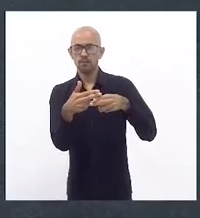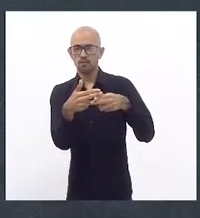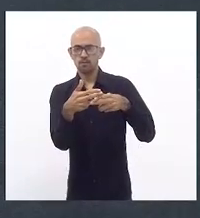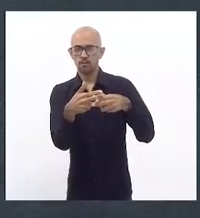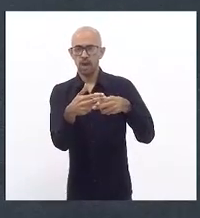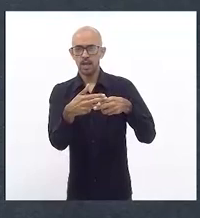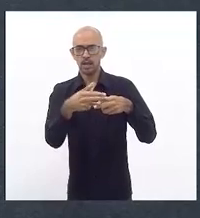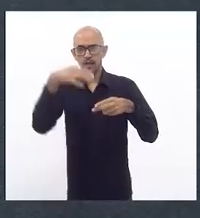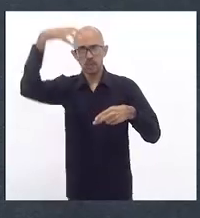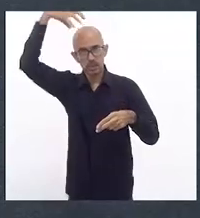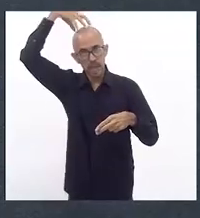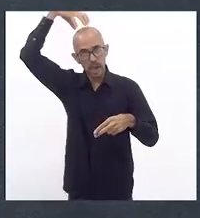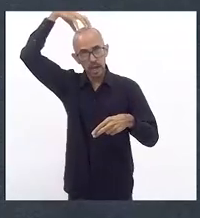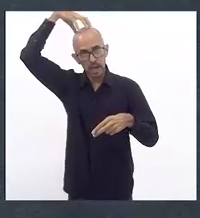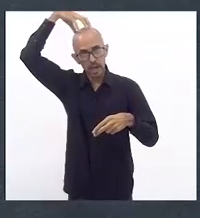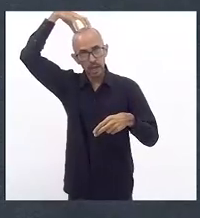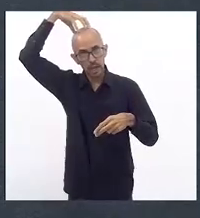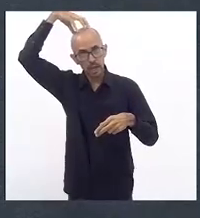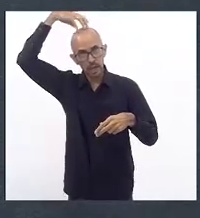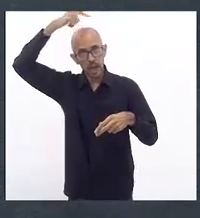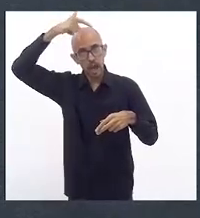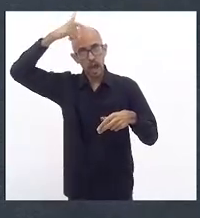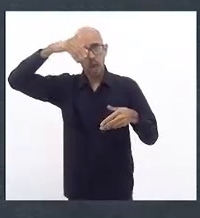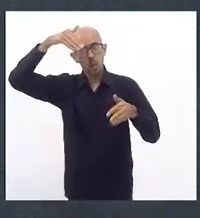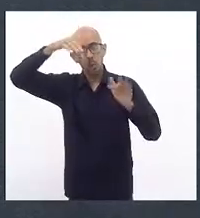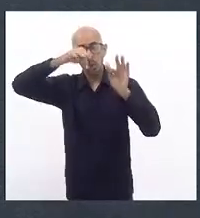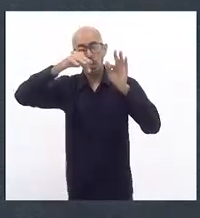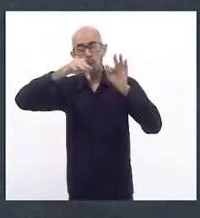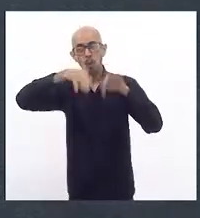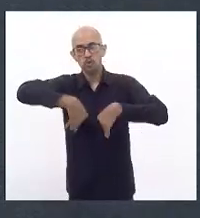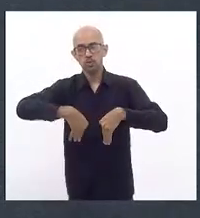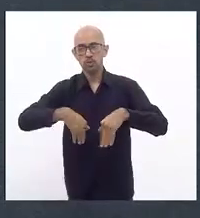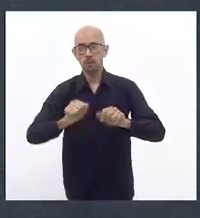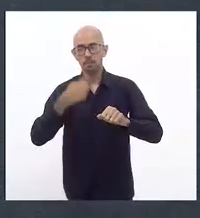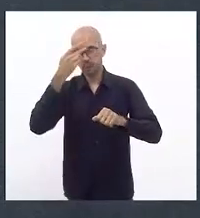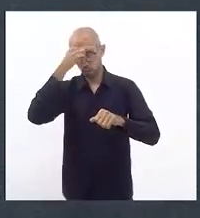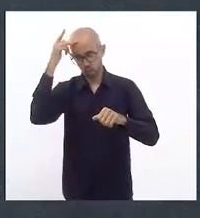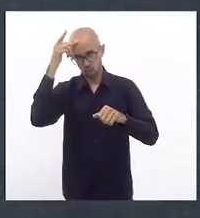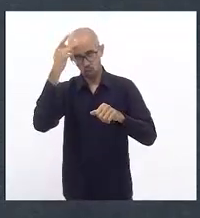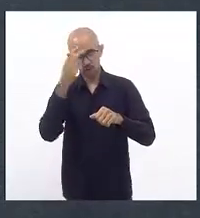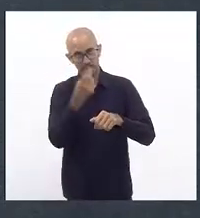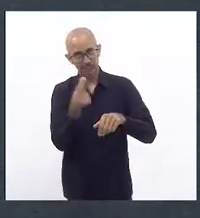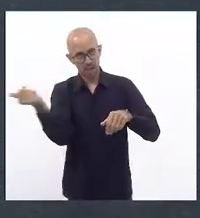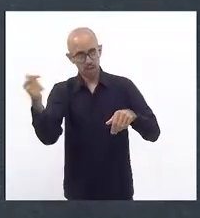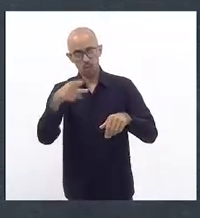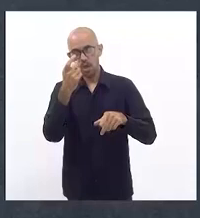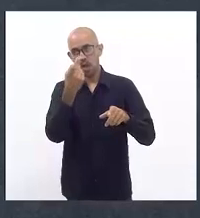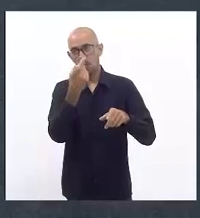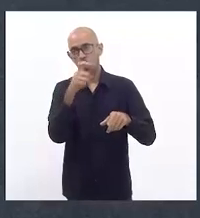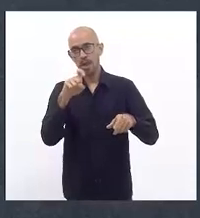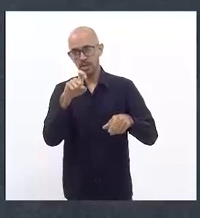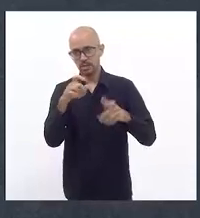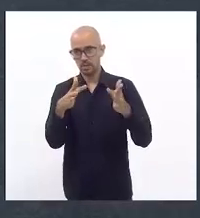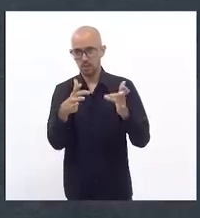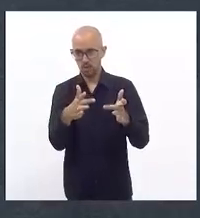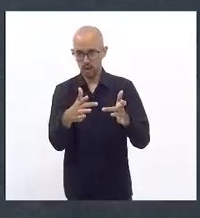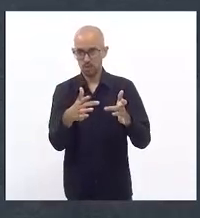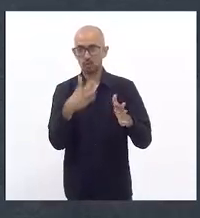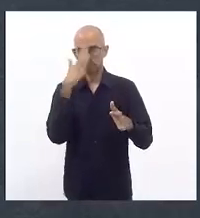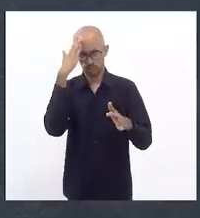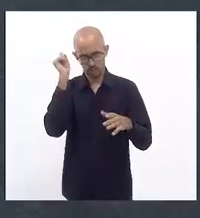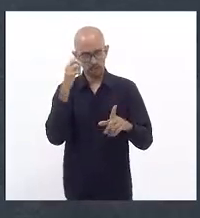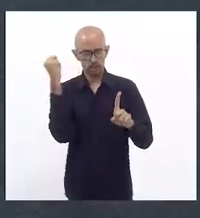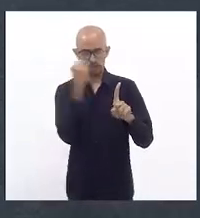dos Reis, e a última pessoa a sair da casa dela foi o ex-namorado. Então, a gente sabe que o feminicídio não